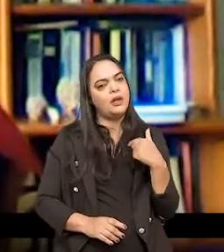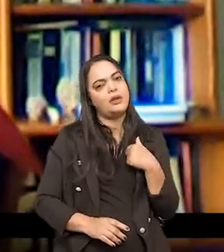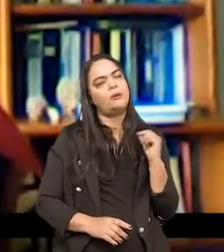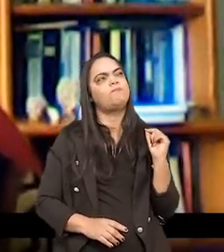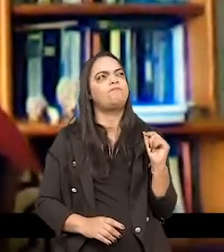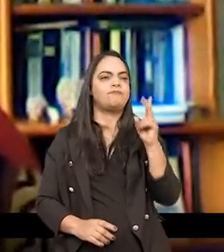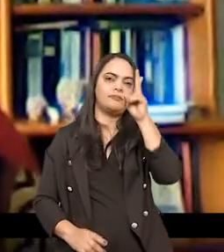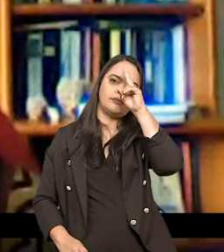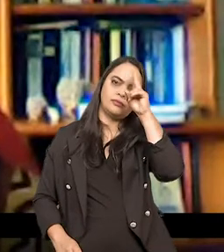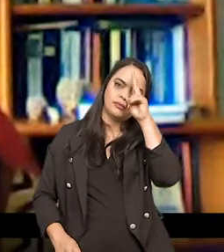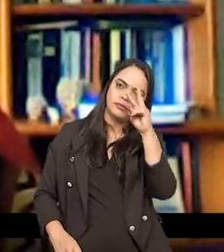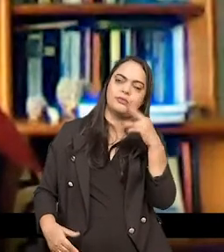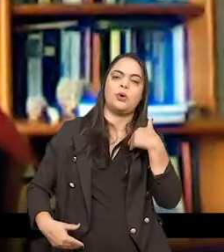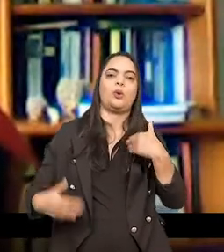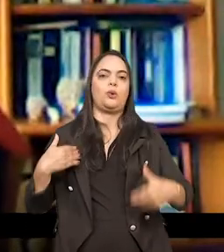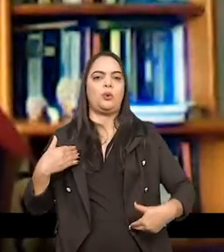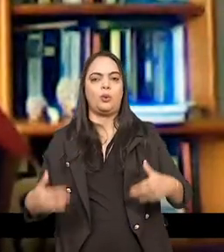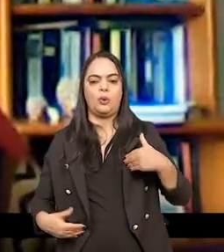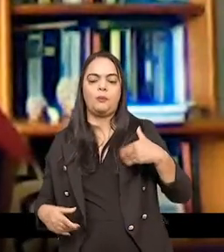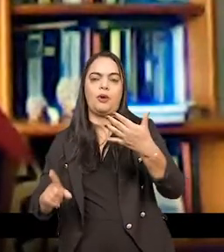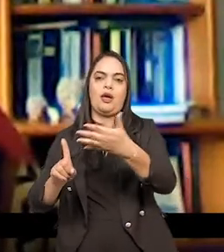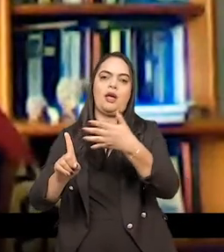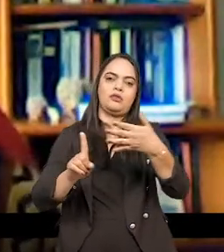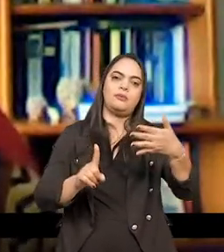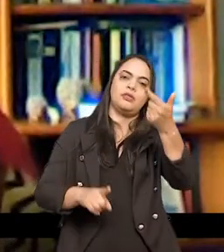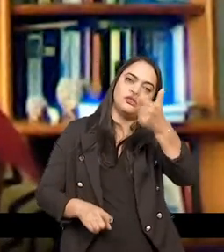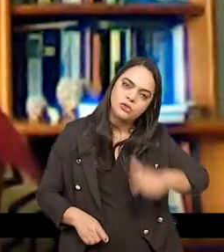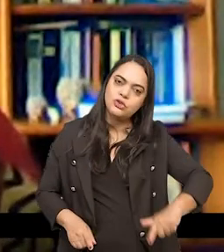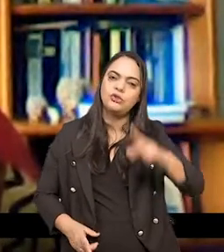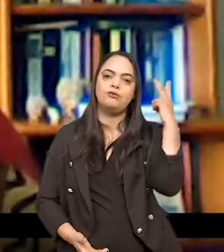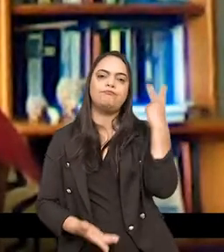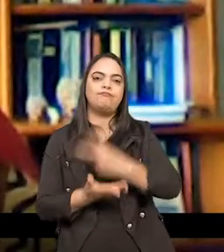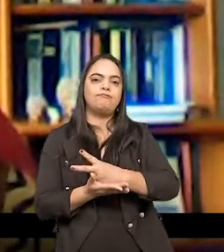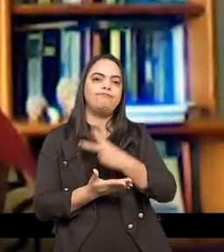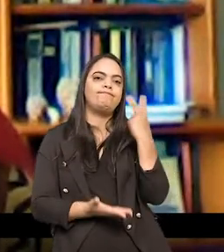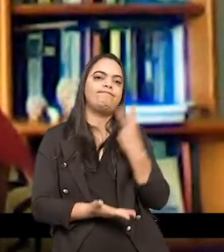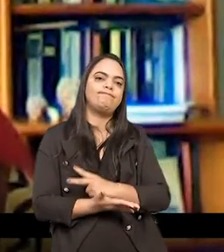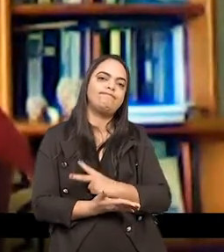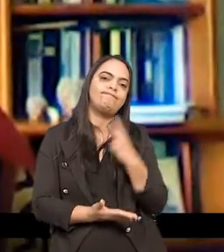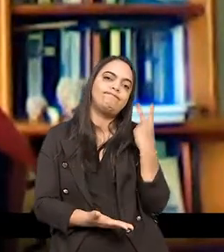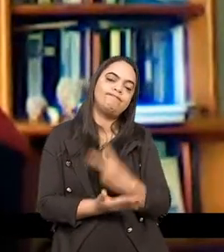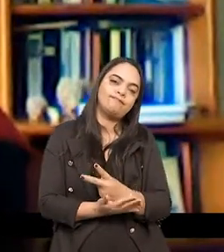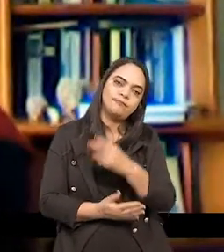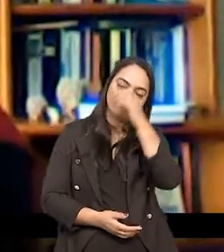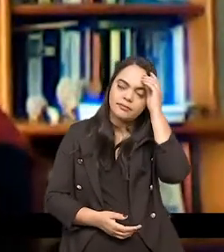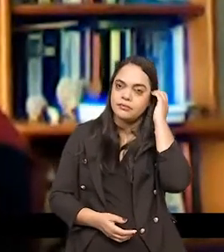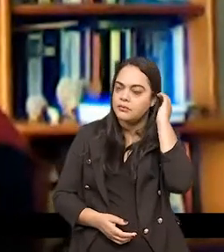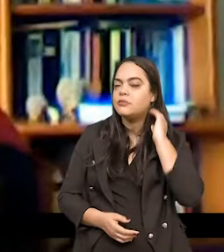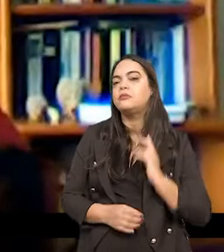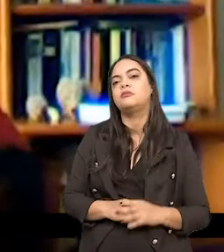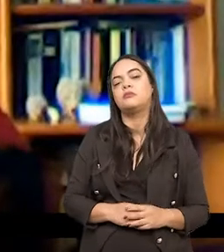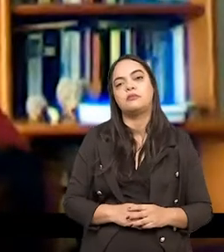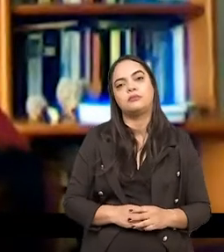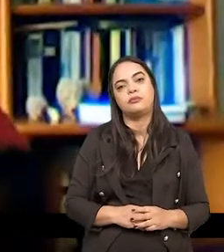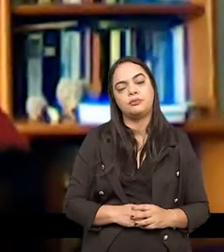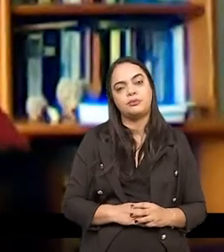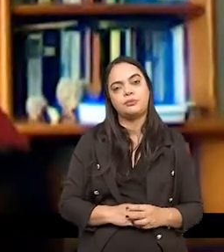corpos LGBTQI+, se repete a mesma questão. Eu oriento uma aluna agora que